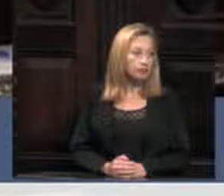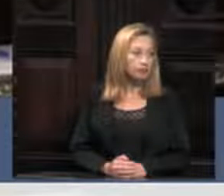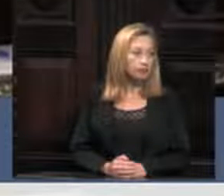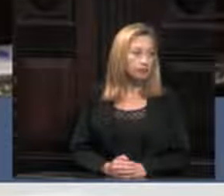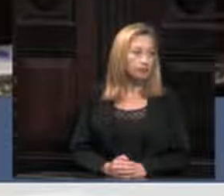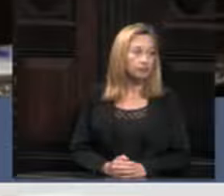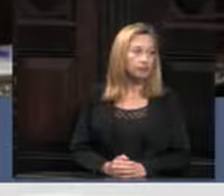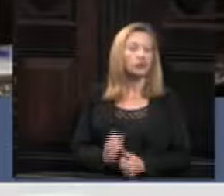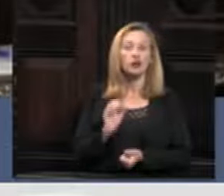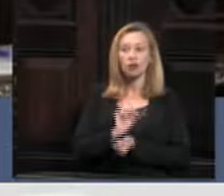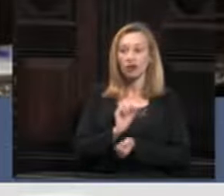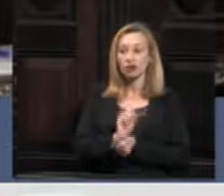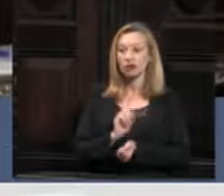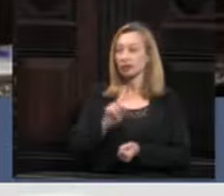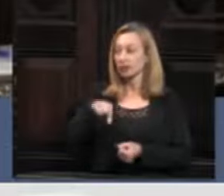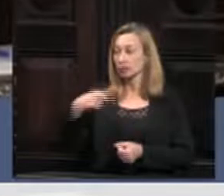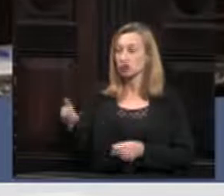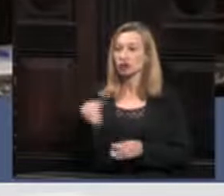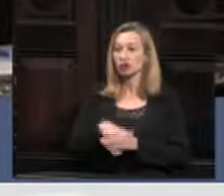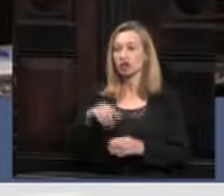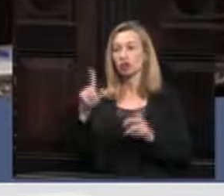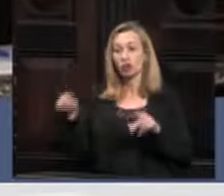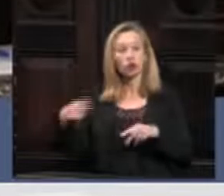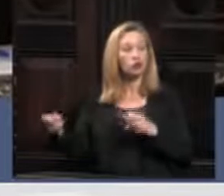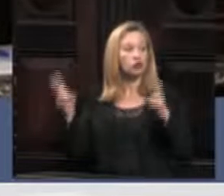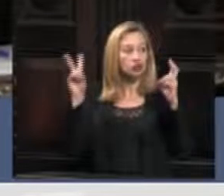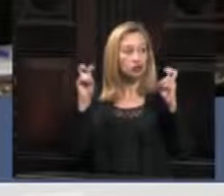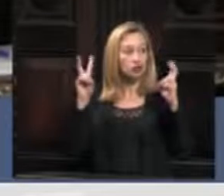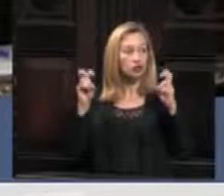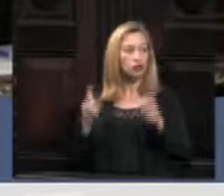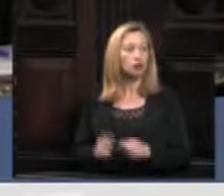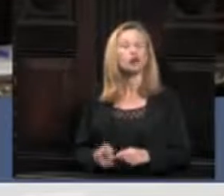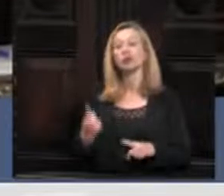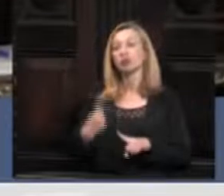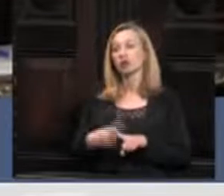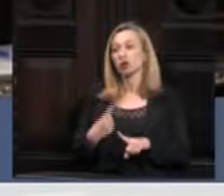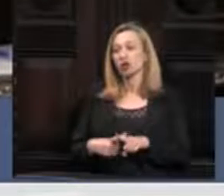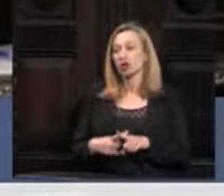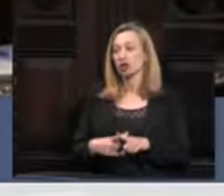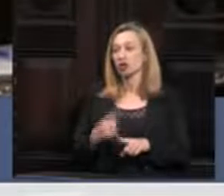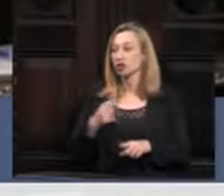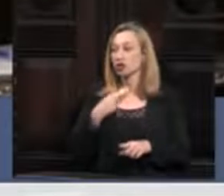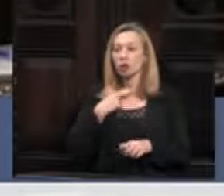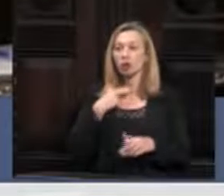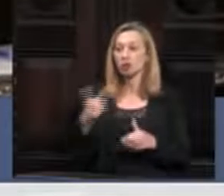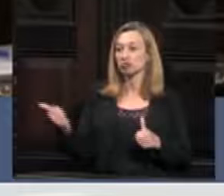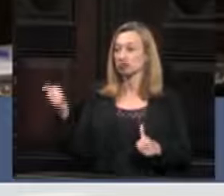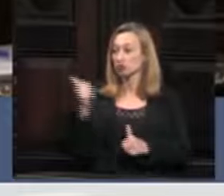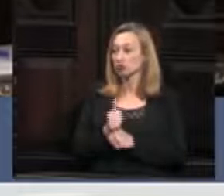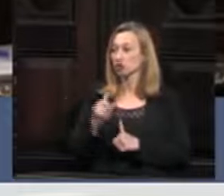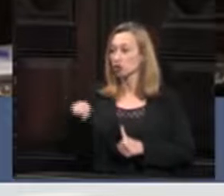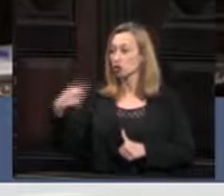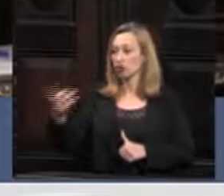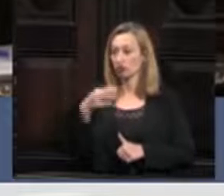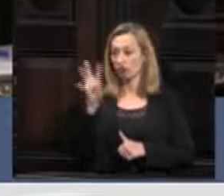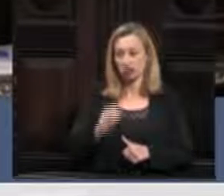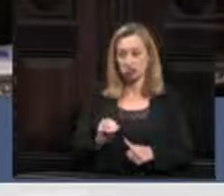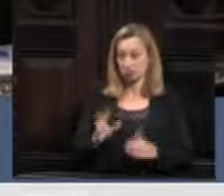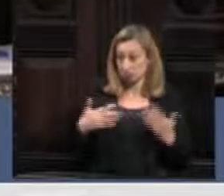as pautas seguintes, que um veto não pode ser apreciado na frente do outro. Então,